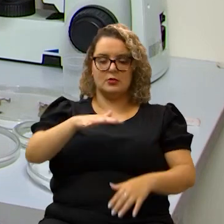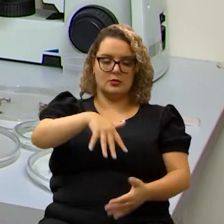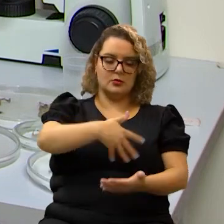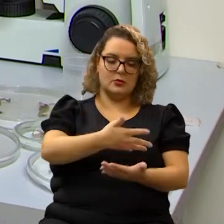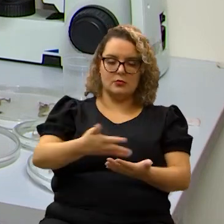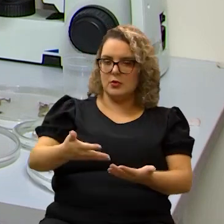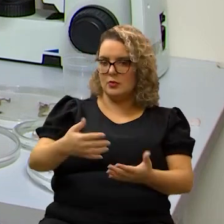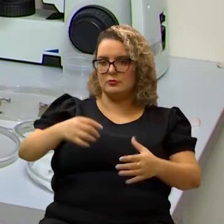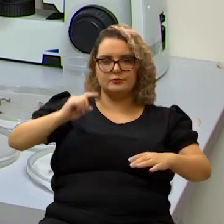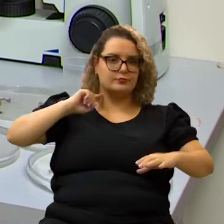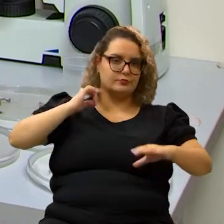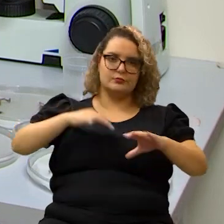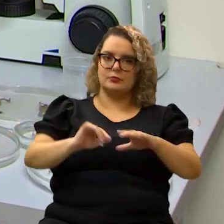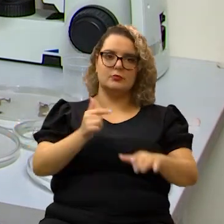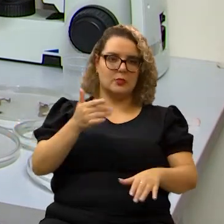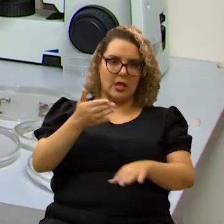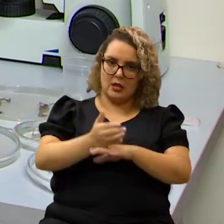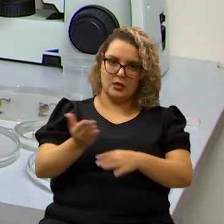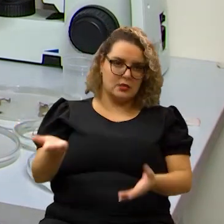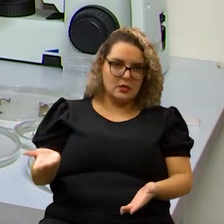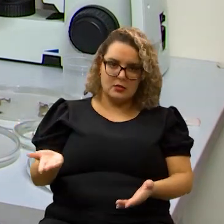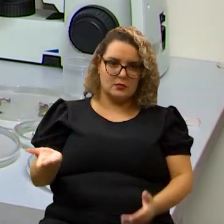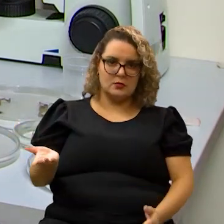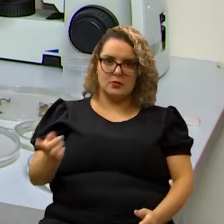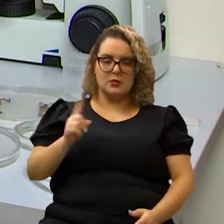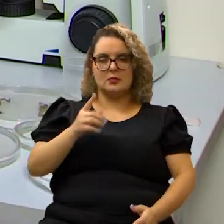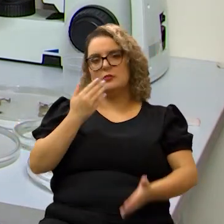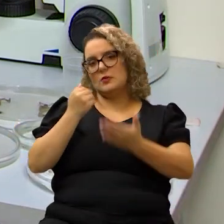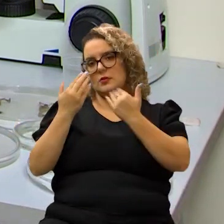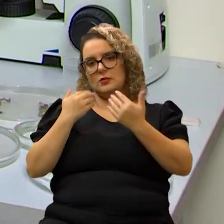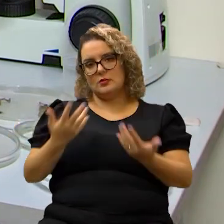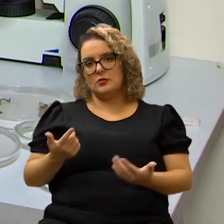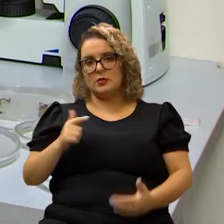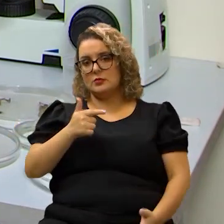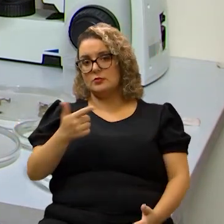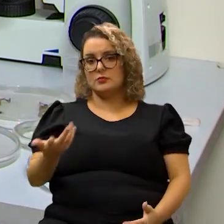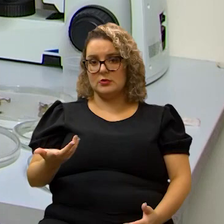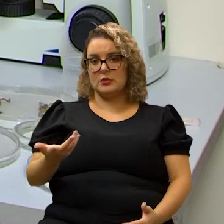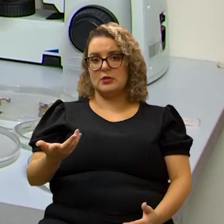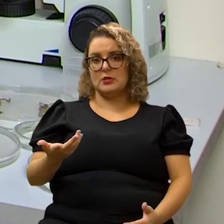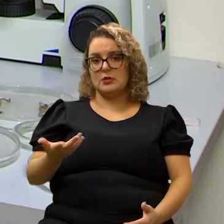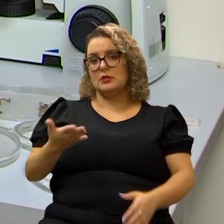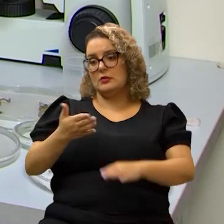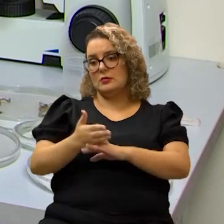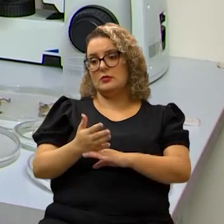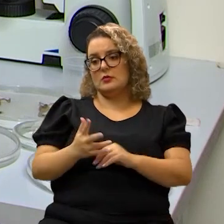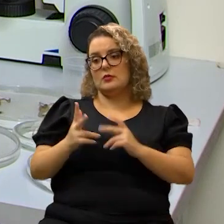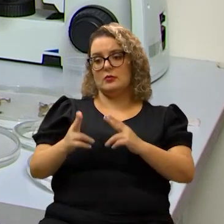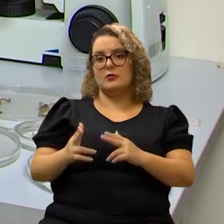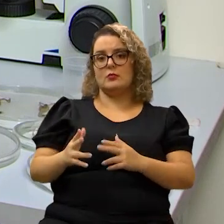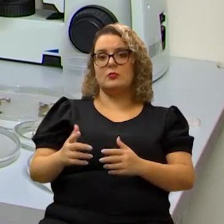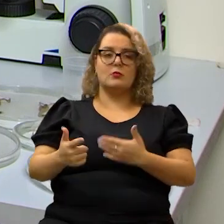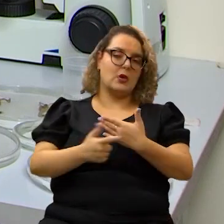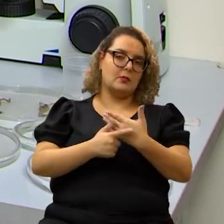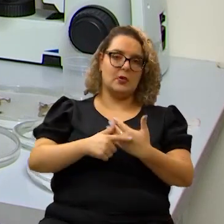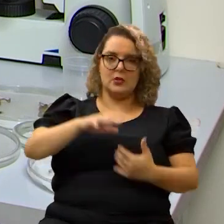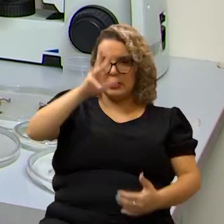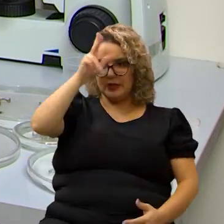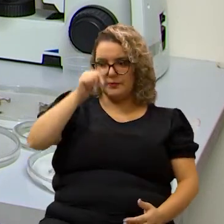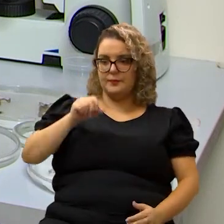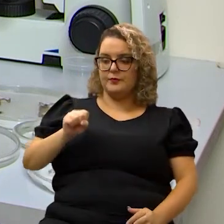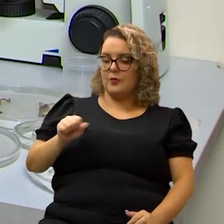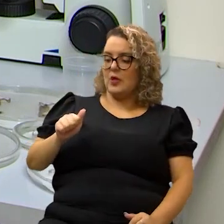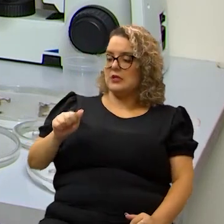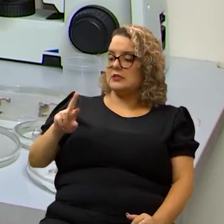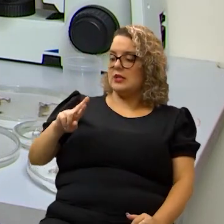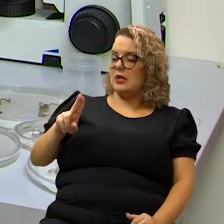área comum. Dentro de casa e no ralo, no esgoto, eles não têm acesso. Então eles não vão se alimentar porque não têm acesso. Que vai ser